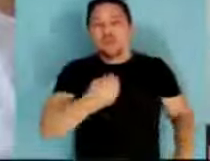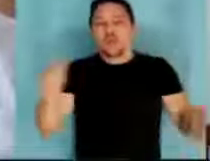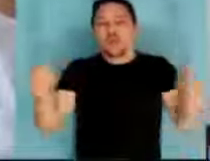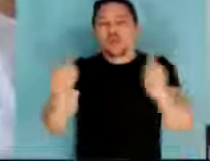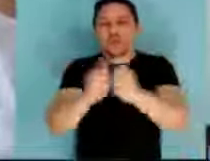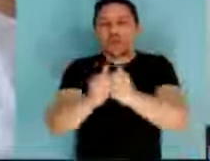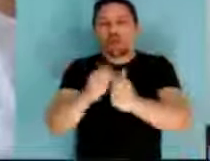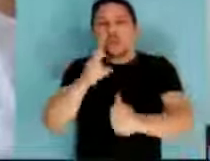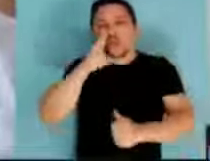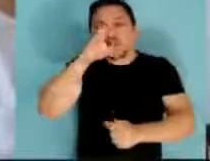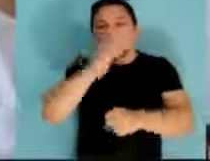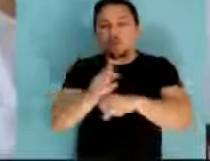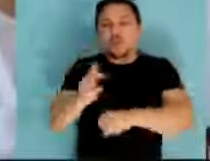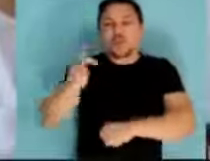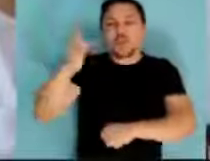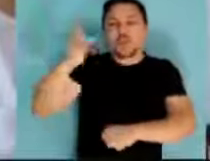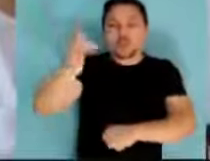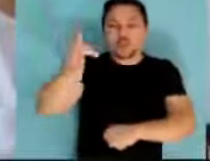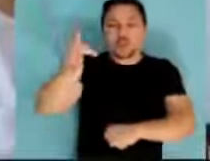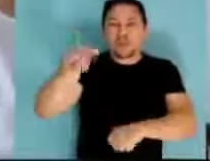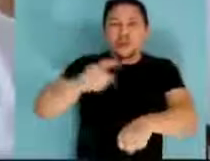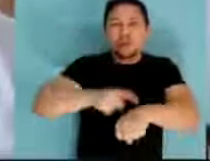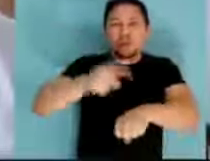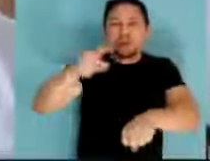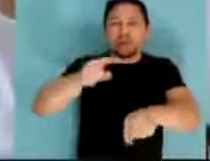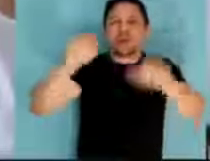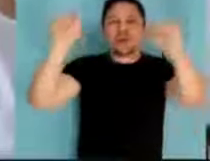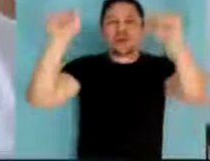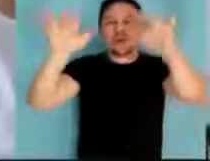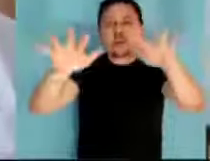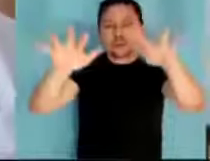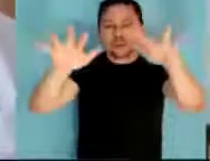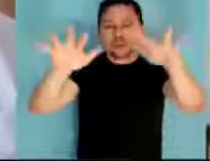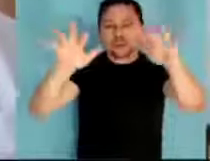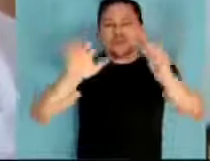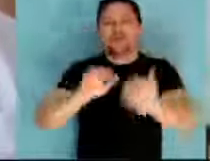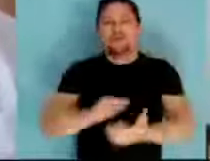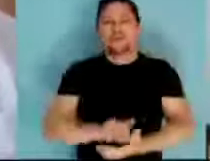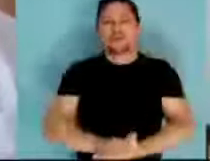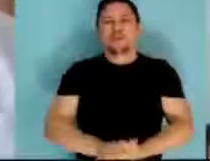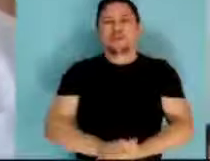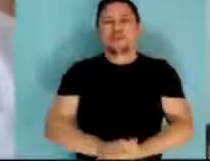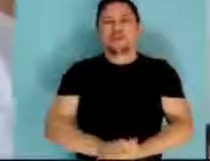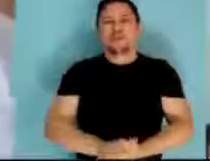e vamos viver juntos com toda a força e esperança esta hora que é hora de graça.